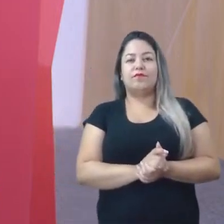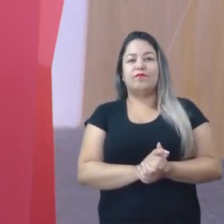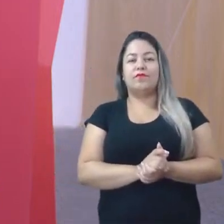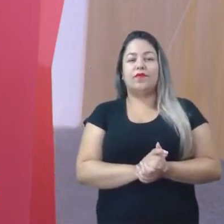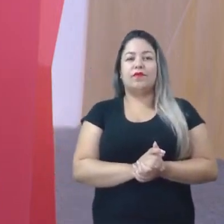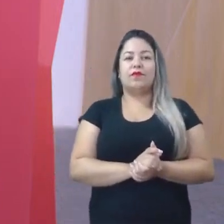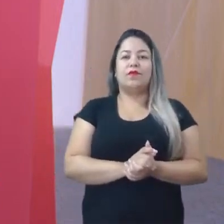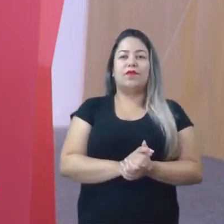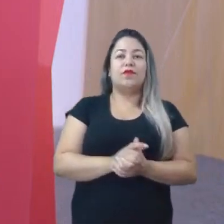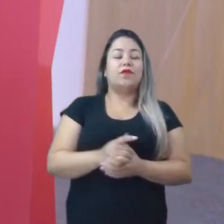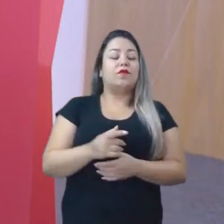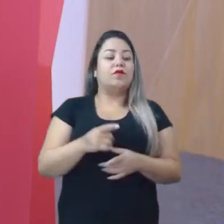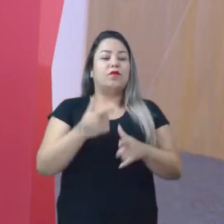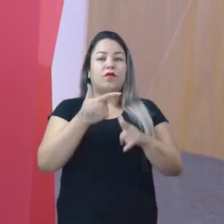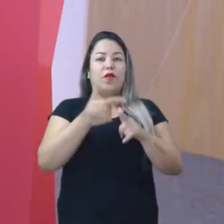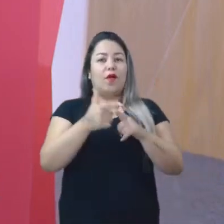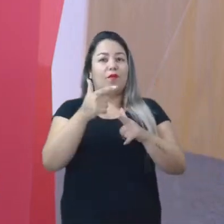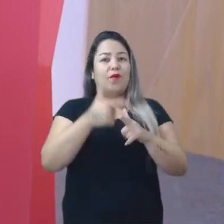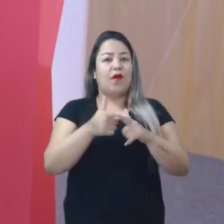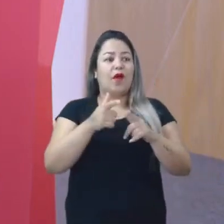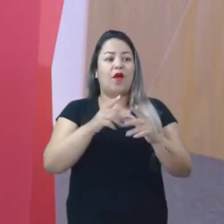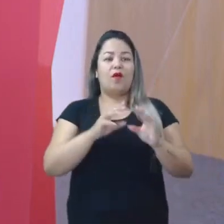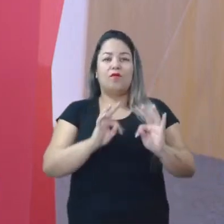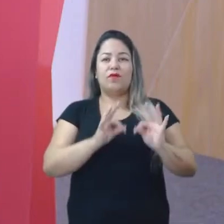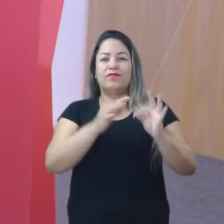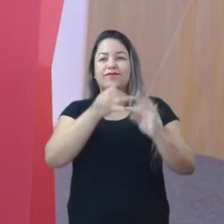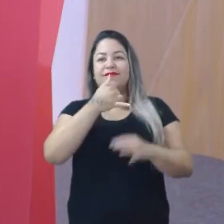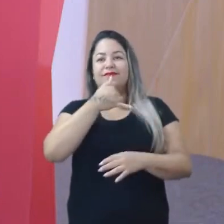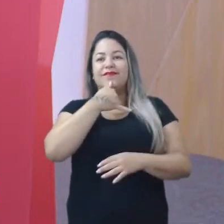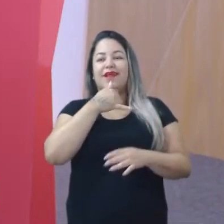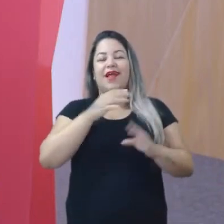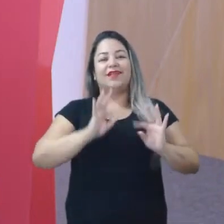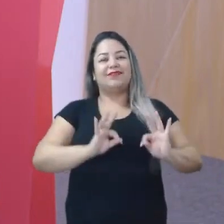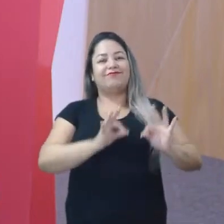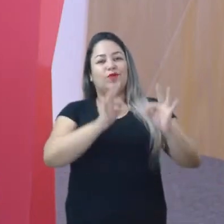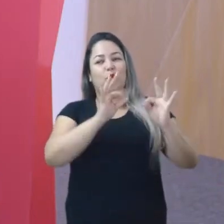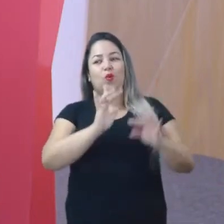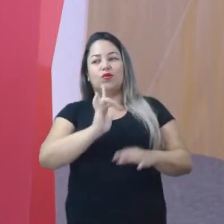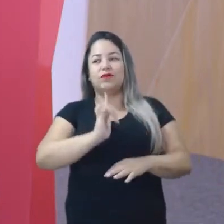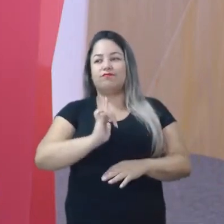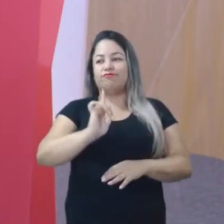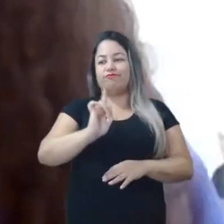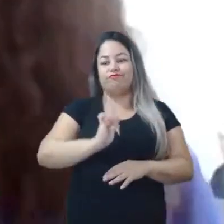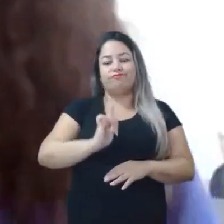Matheus, eu acho que a gente está aqui com um problema tecnológico, né? Infelizmente, a tecnologia tem